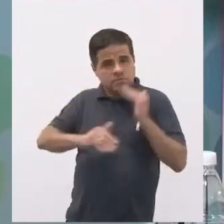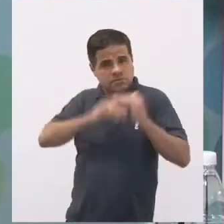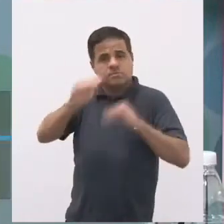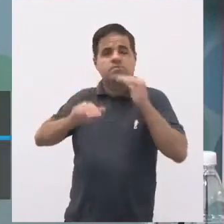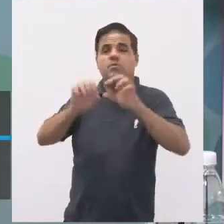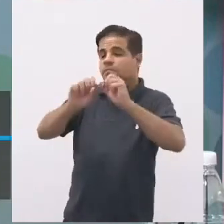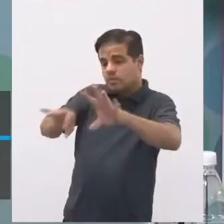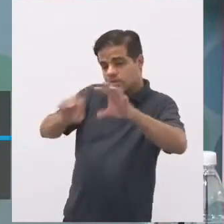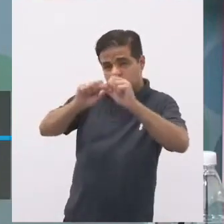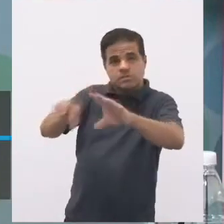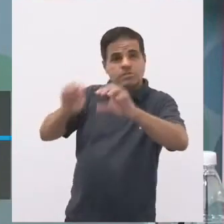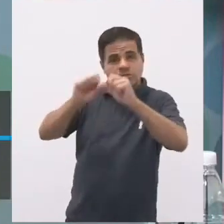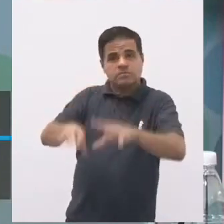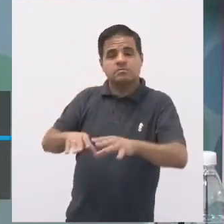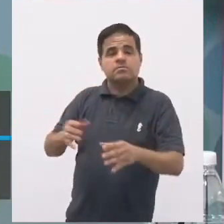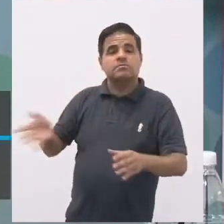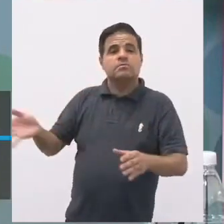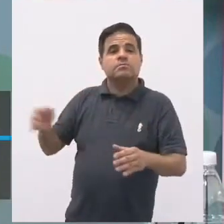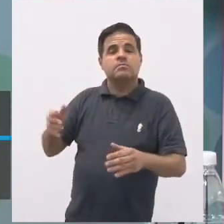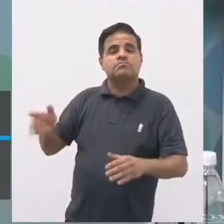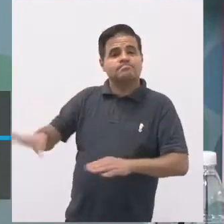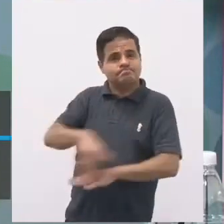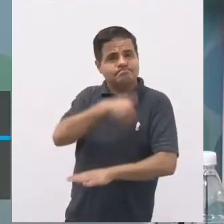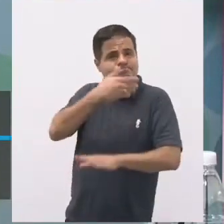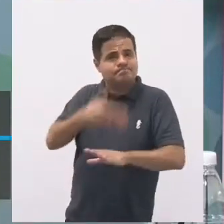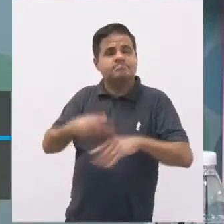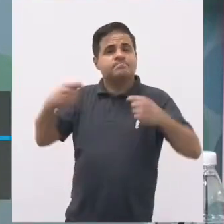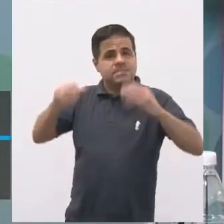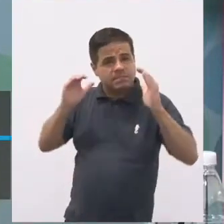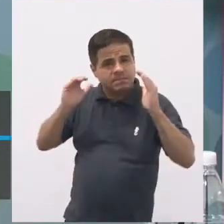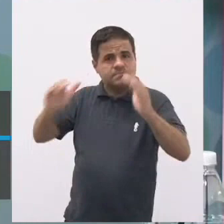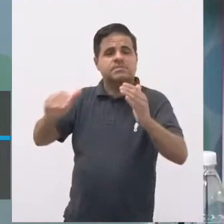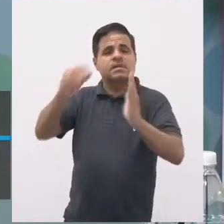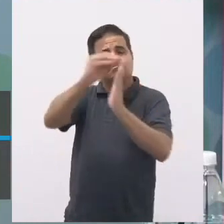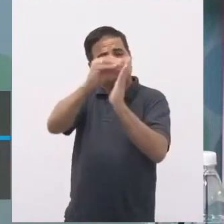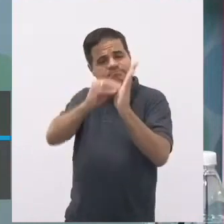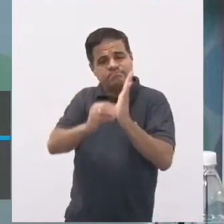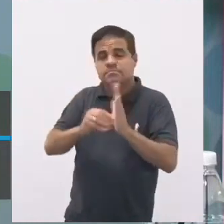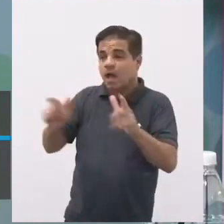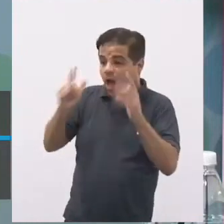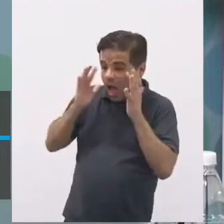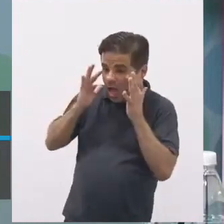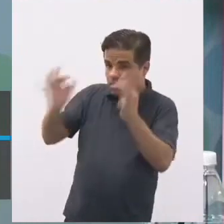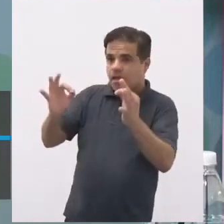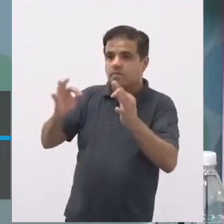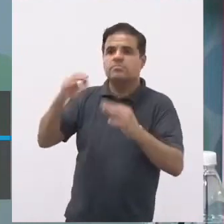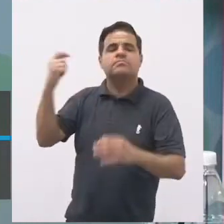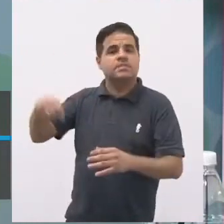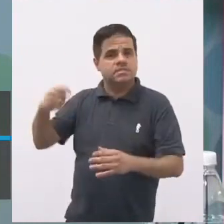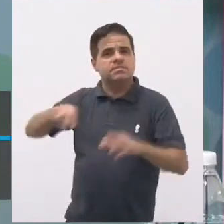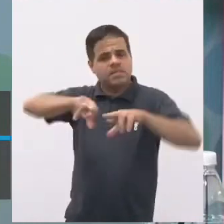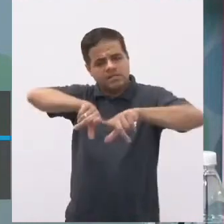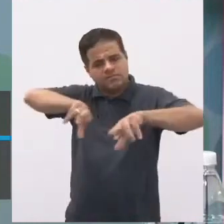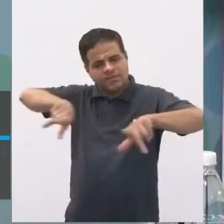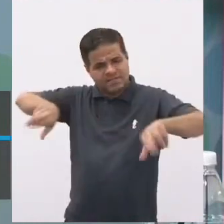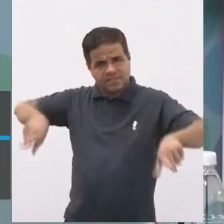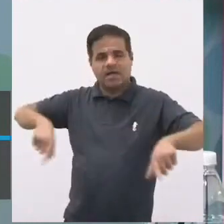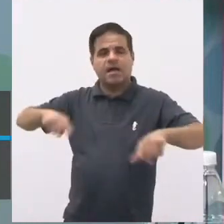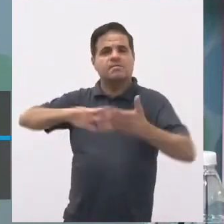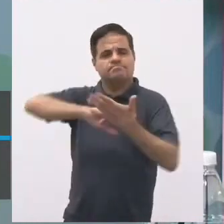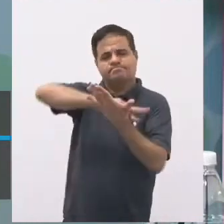uma educação, né, integral, a gente precisa respeitar esses pontos, ficar atentos, né, à diversidade,